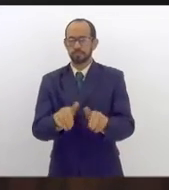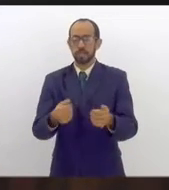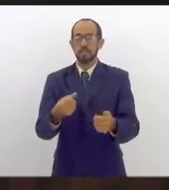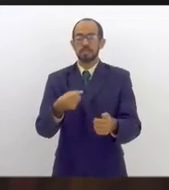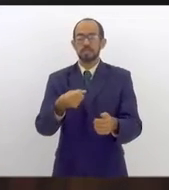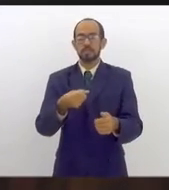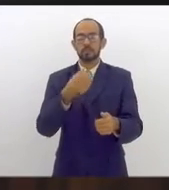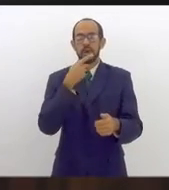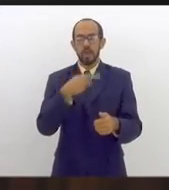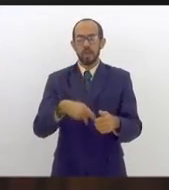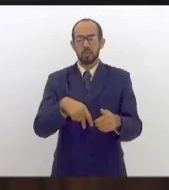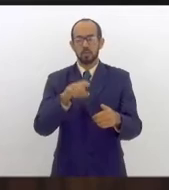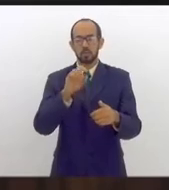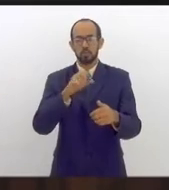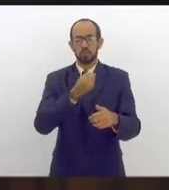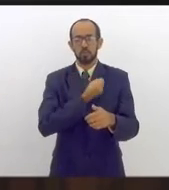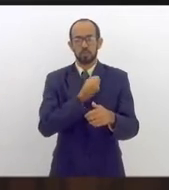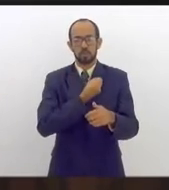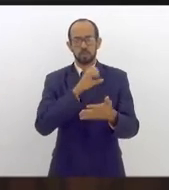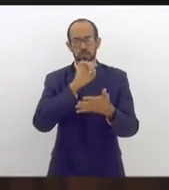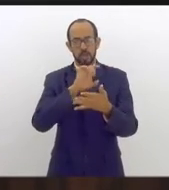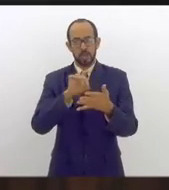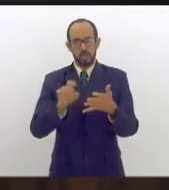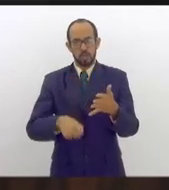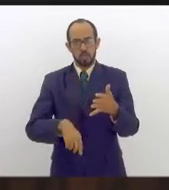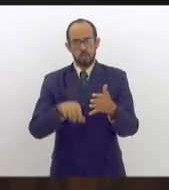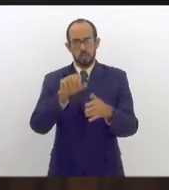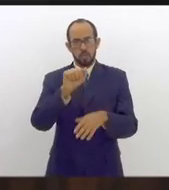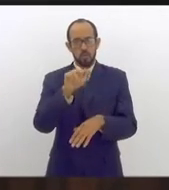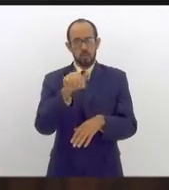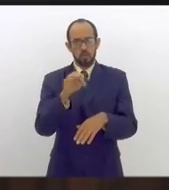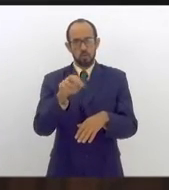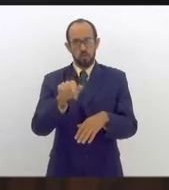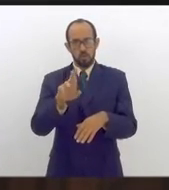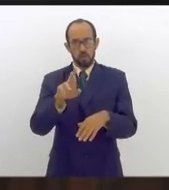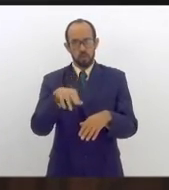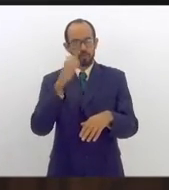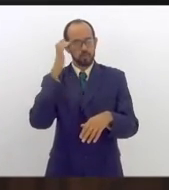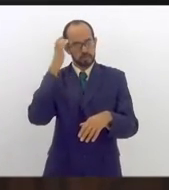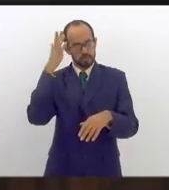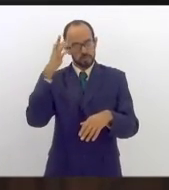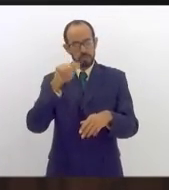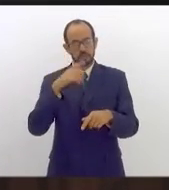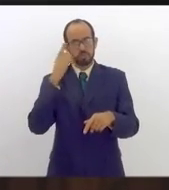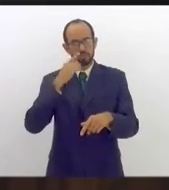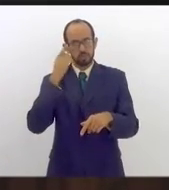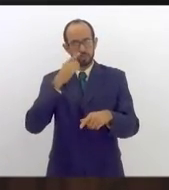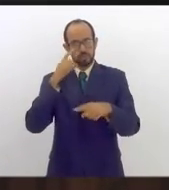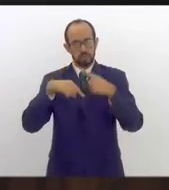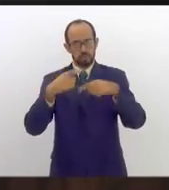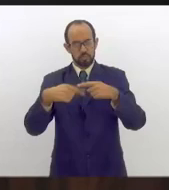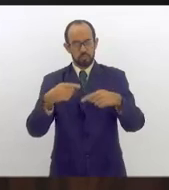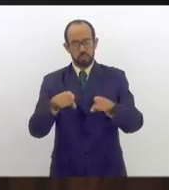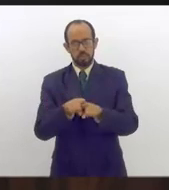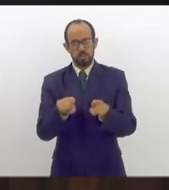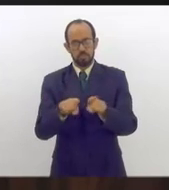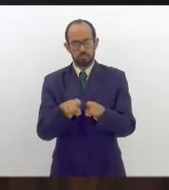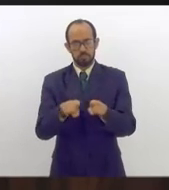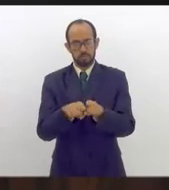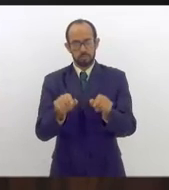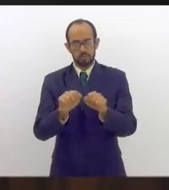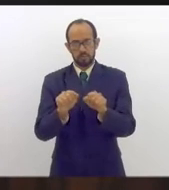de cada projeto de resolução e os seus autores, porque aí facilita também para os deputados depois fazer as